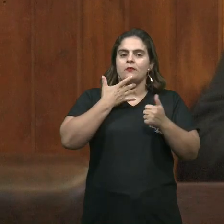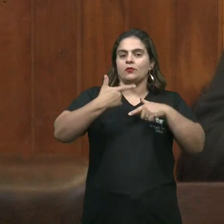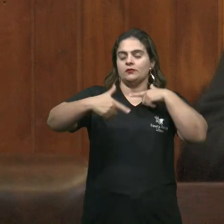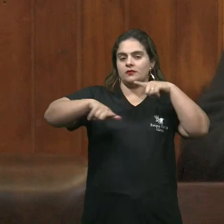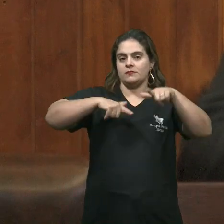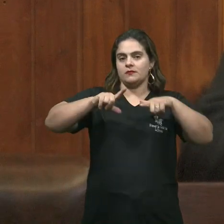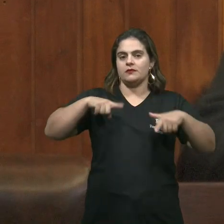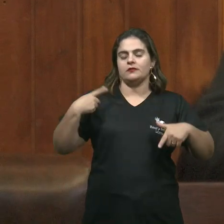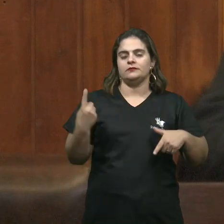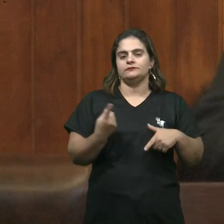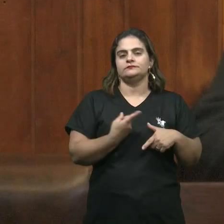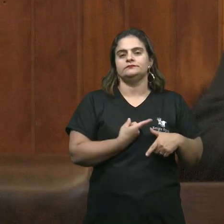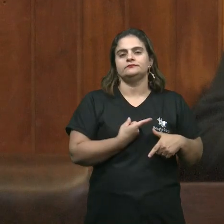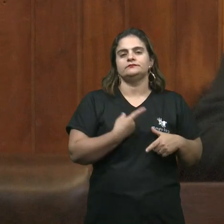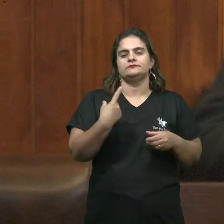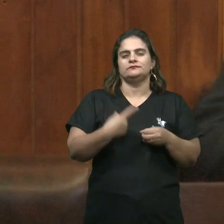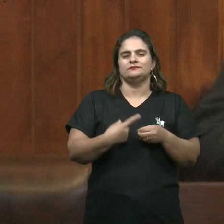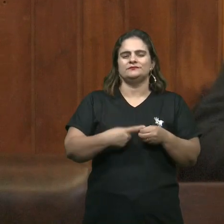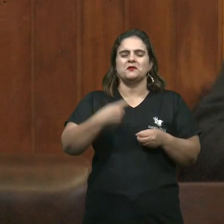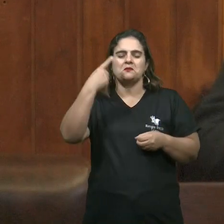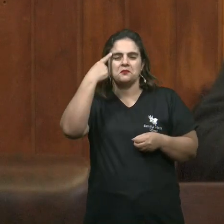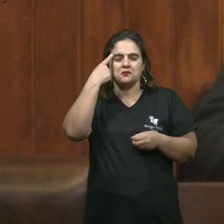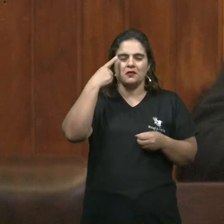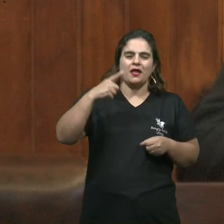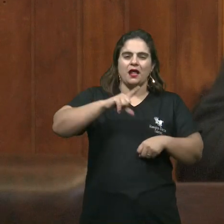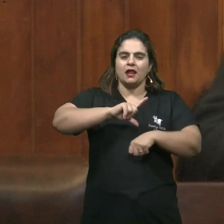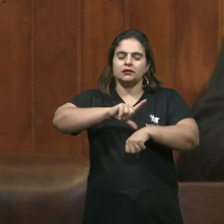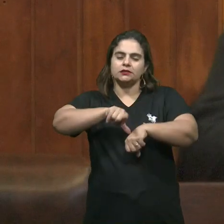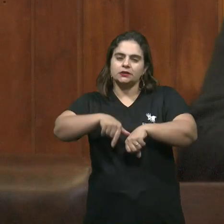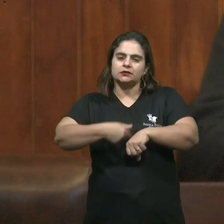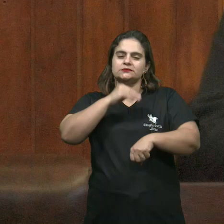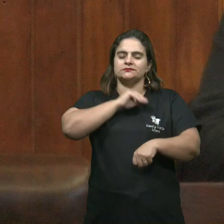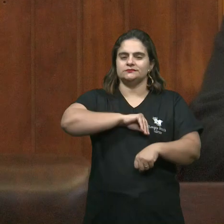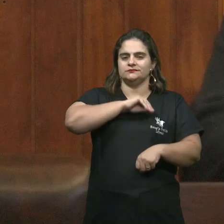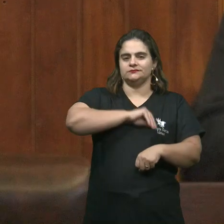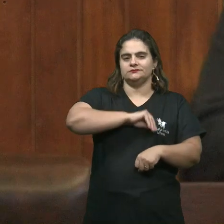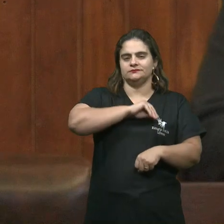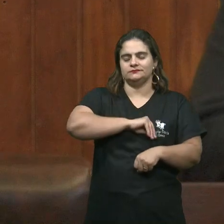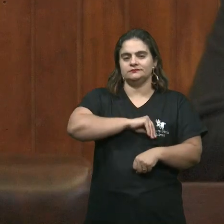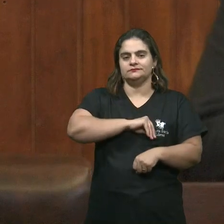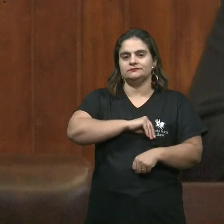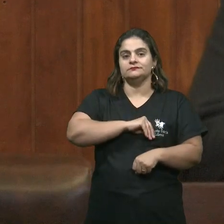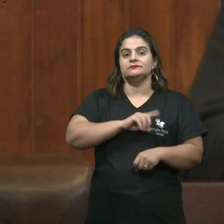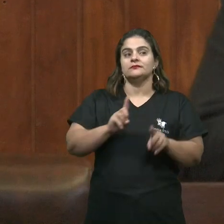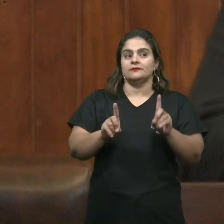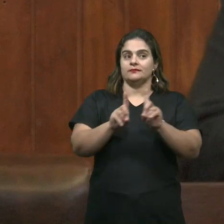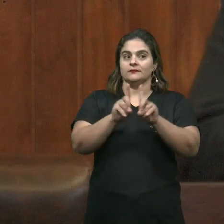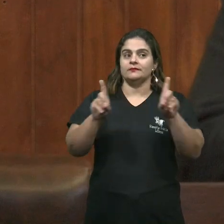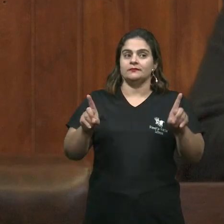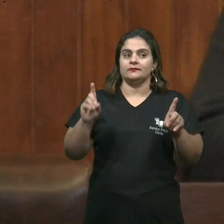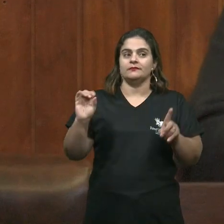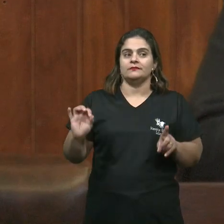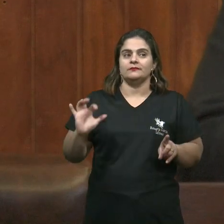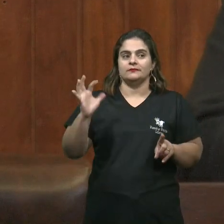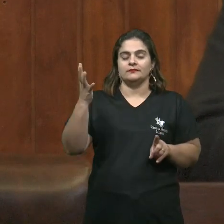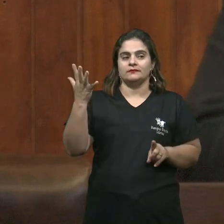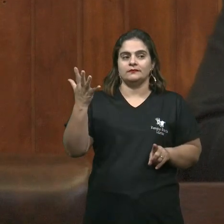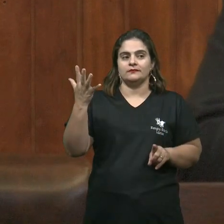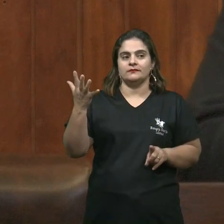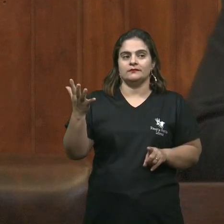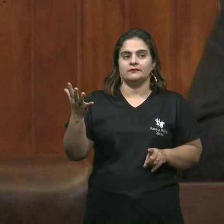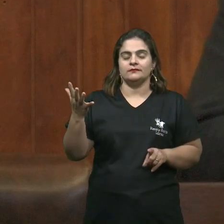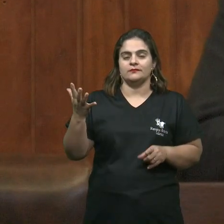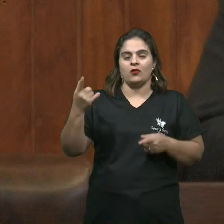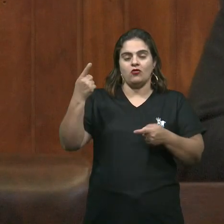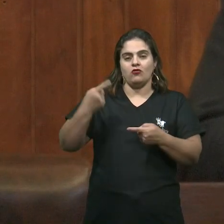cidade tenham que conviver com a incerteza de atrasos salariais. E isso aconteceu, agente federal e agente federal, nos dois últimos governos,